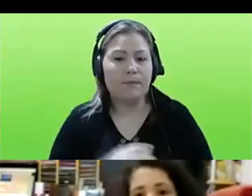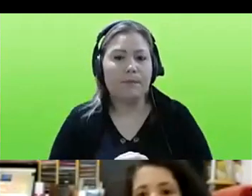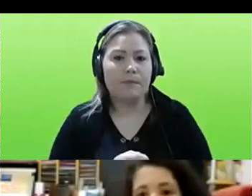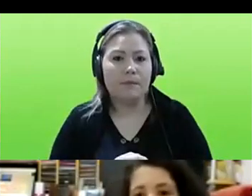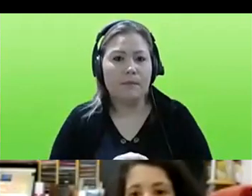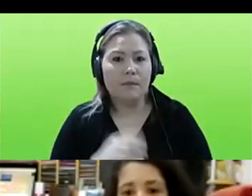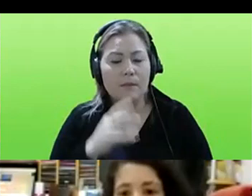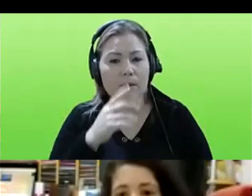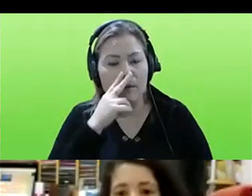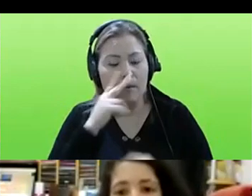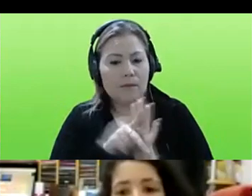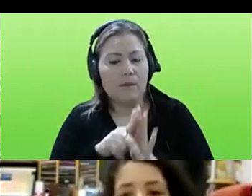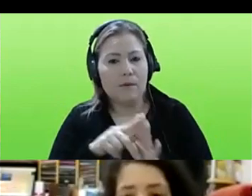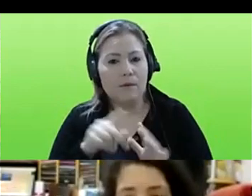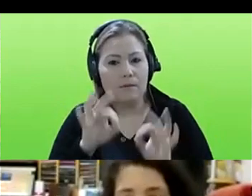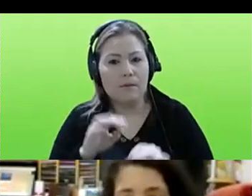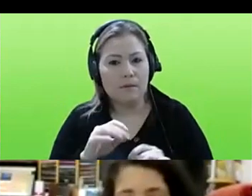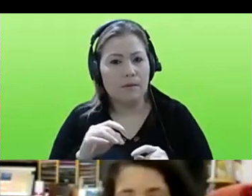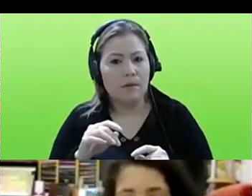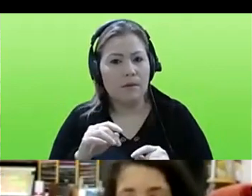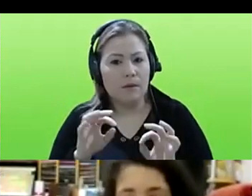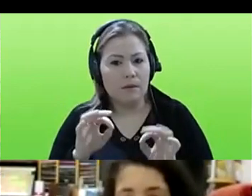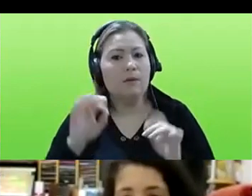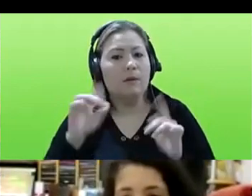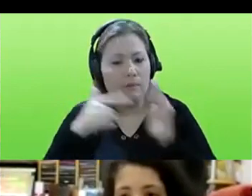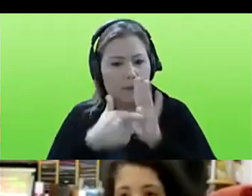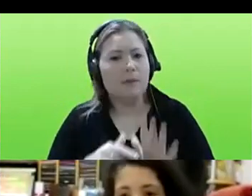sentido aristotélico retomado por John Rawls.